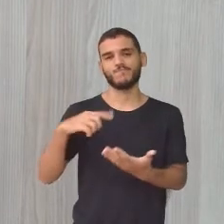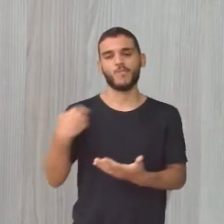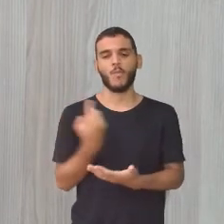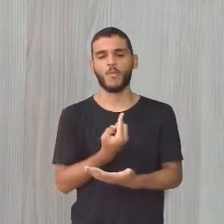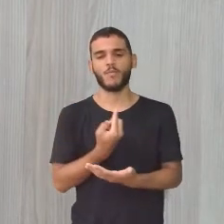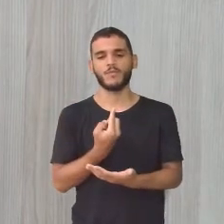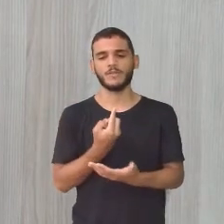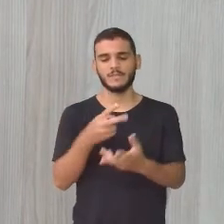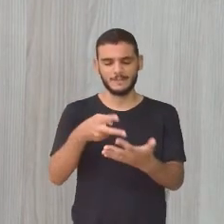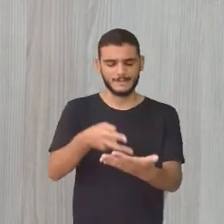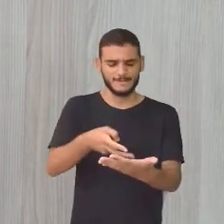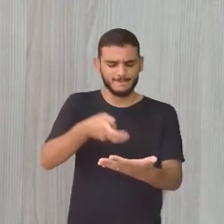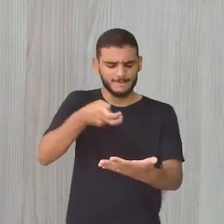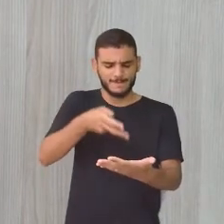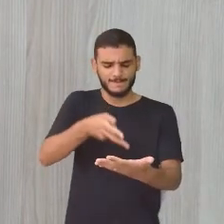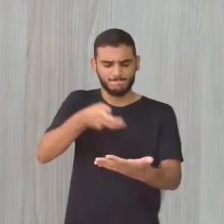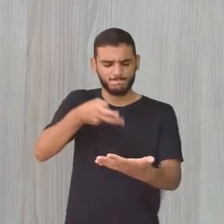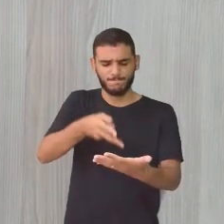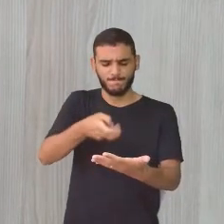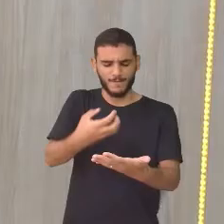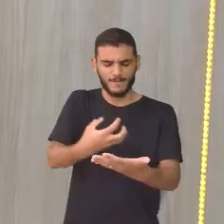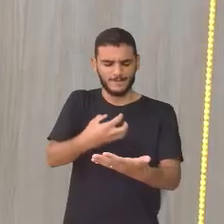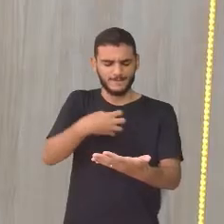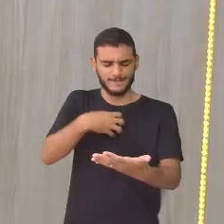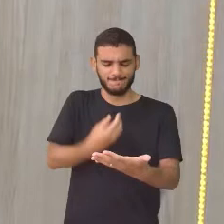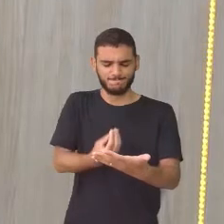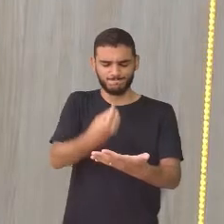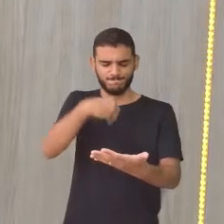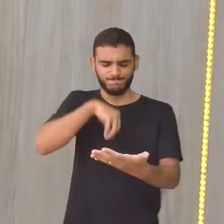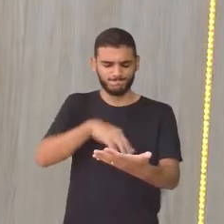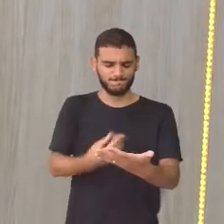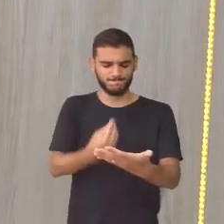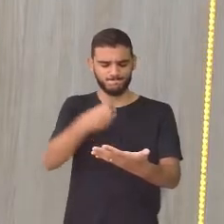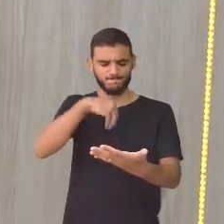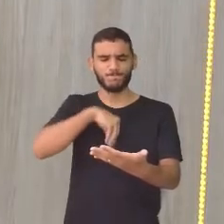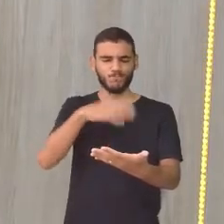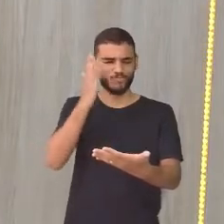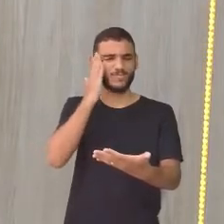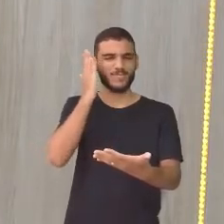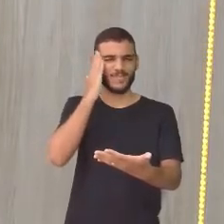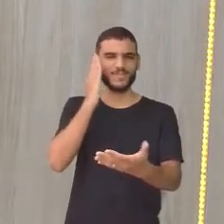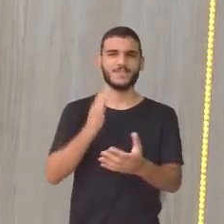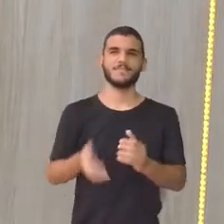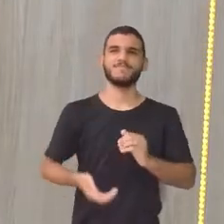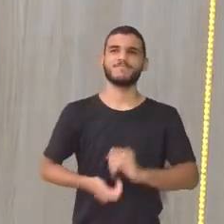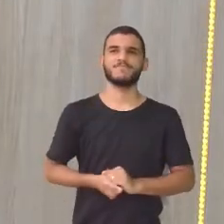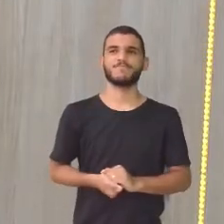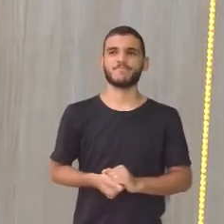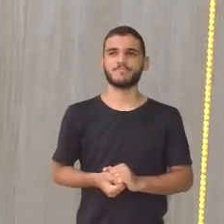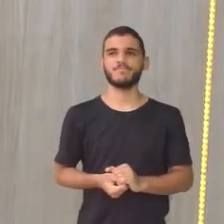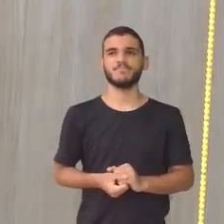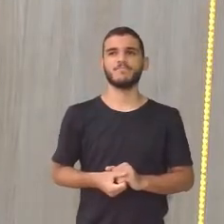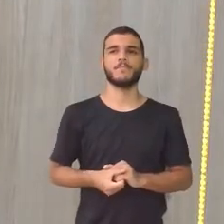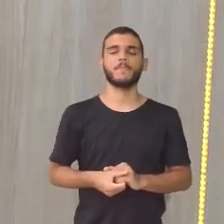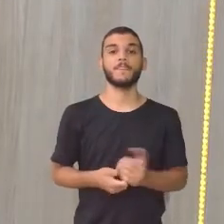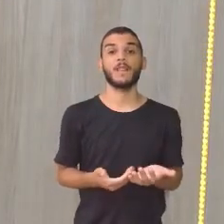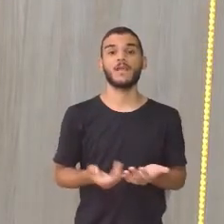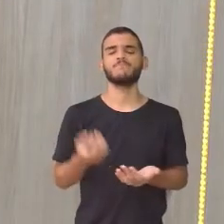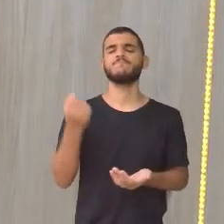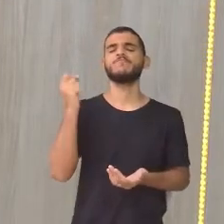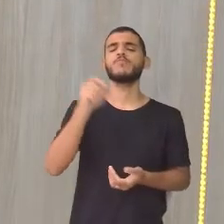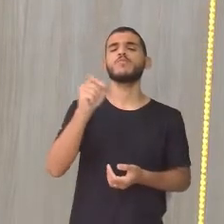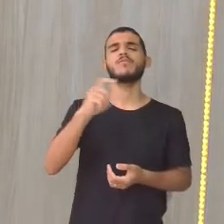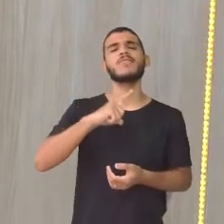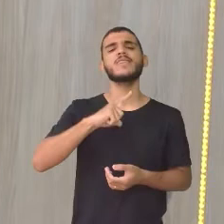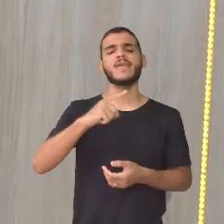tempo todo. O tempo todo. Isso mesmo, Vivi. Então, vamos fazer um levantamento aí de hipótese, não é? O que deve haver dentro da